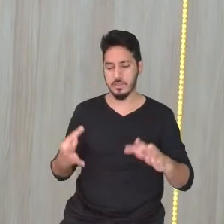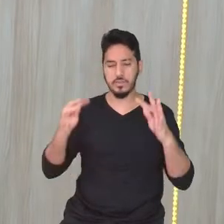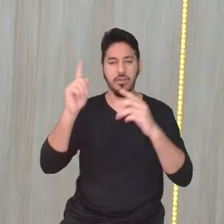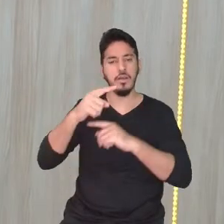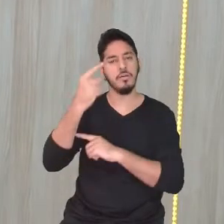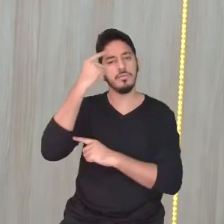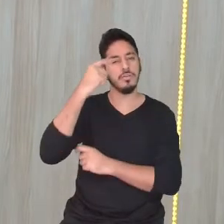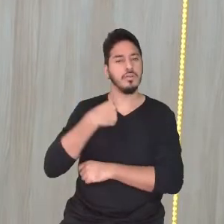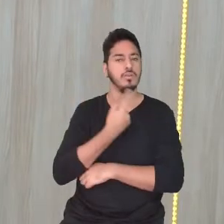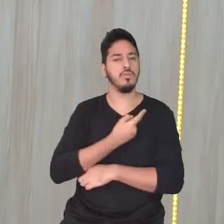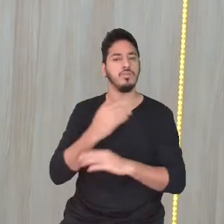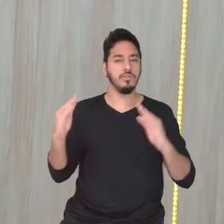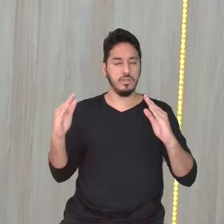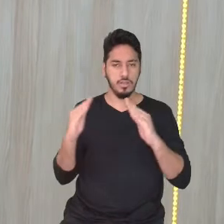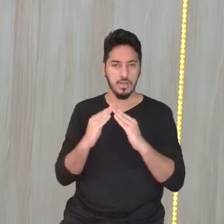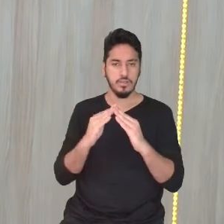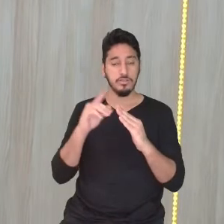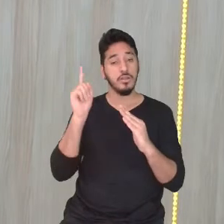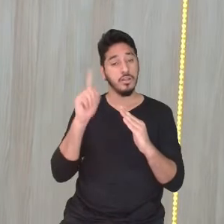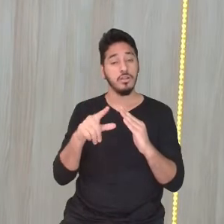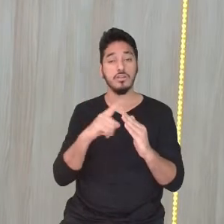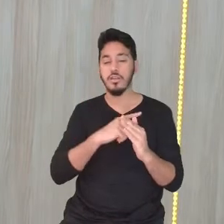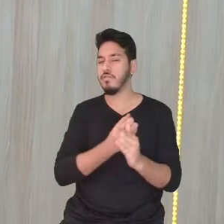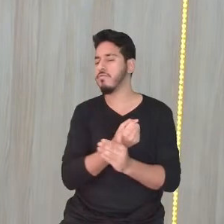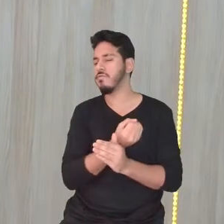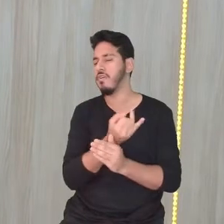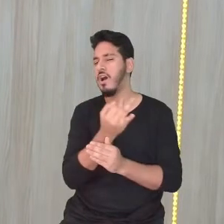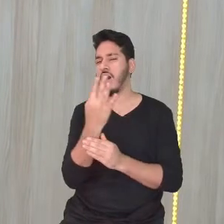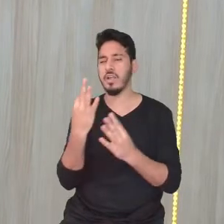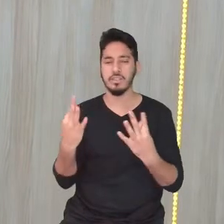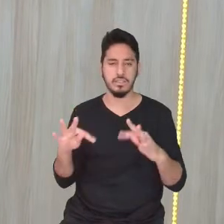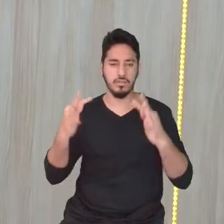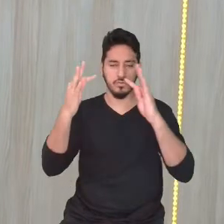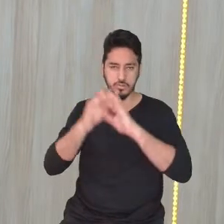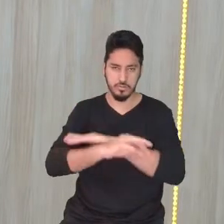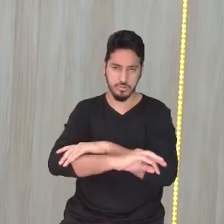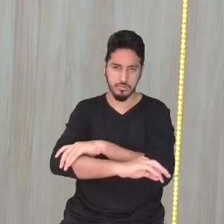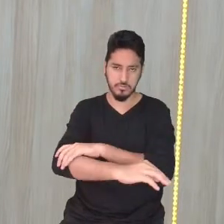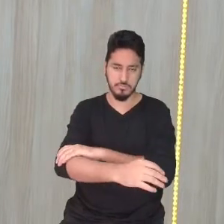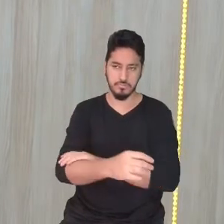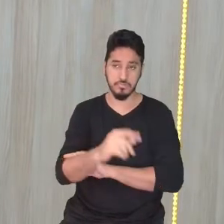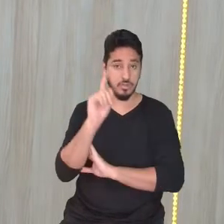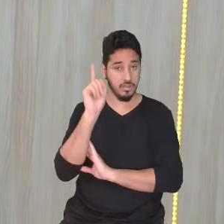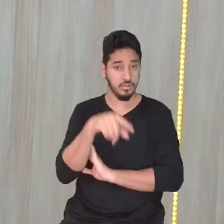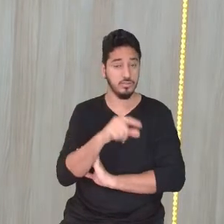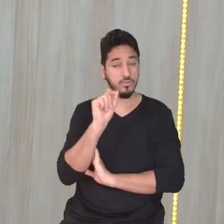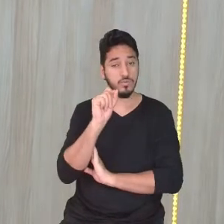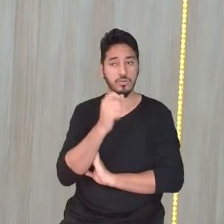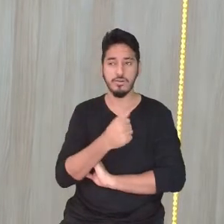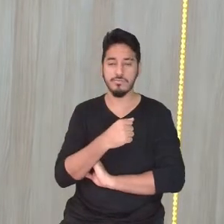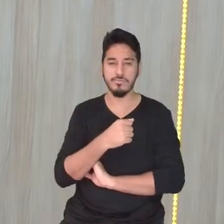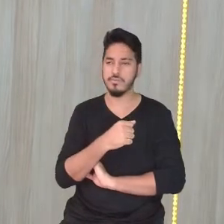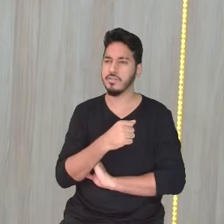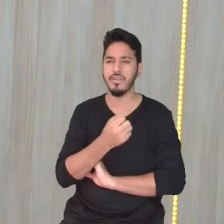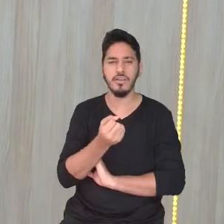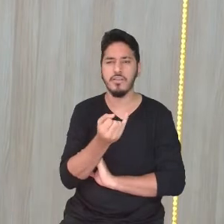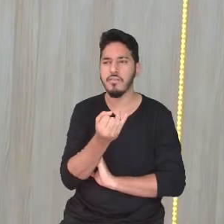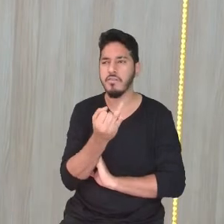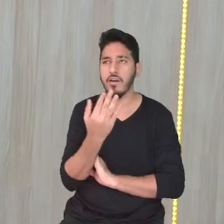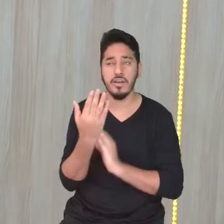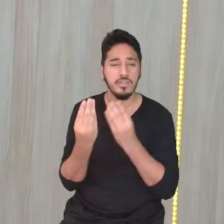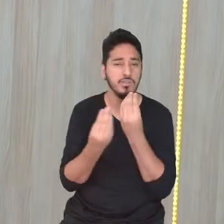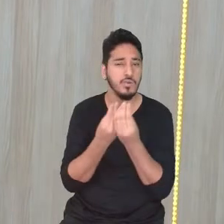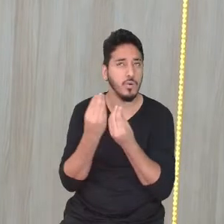que a nossa casa, ela está repleta dessas tecnologias. E elas são de diversas